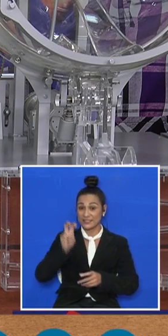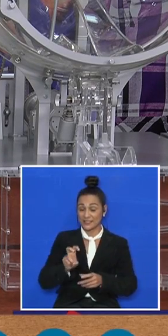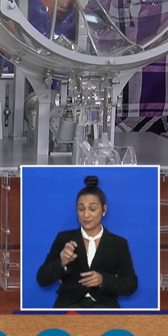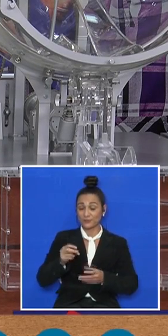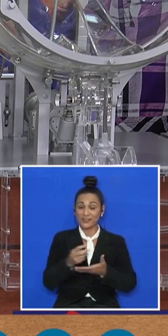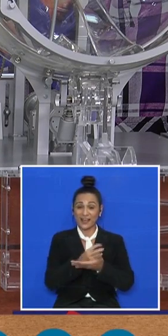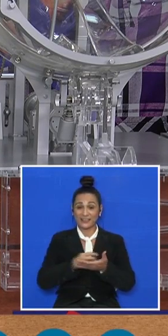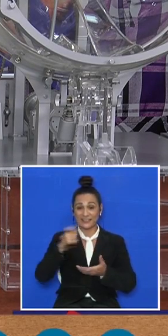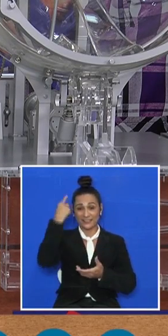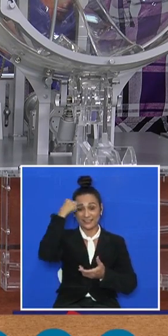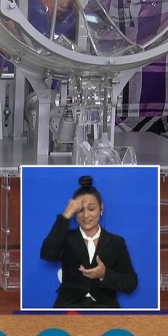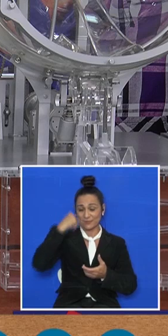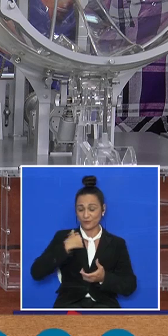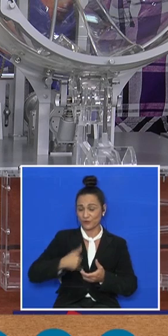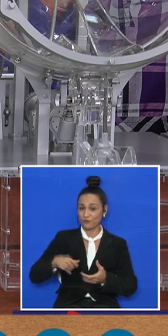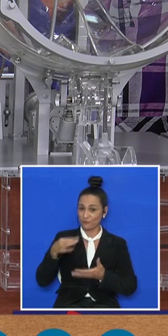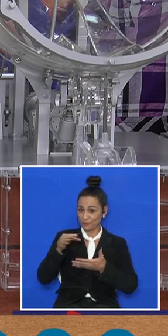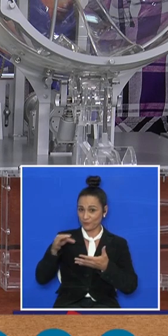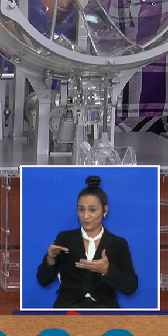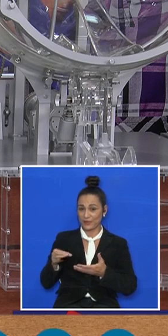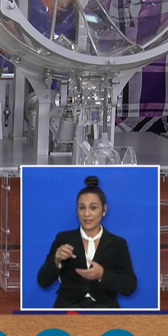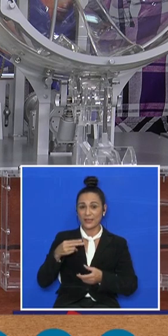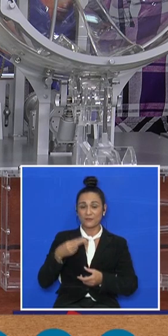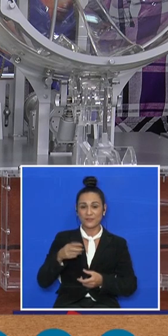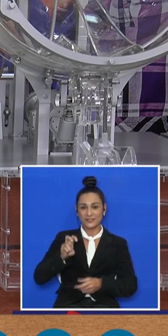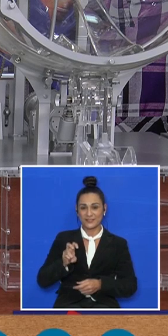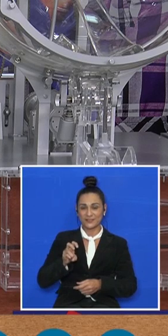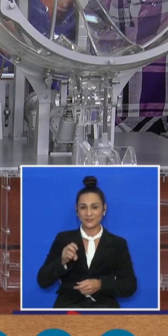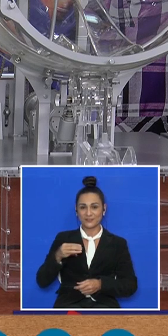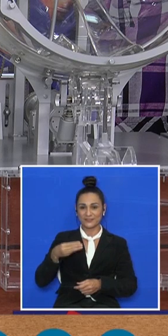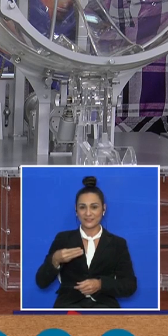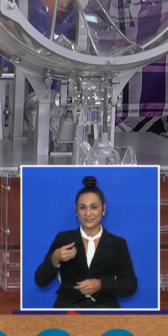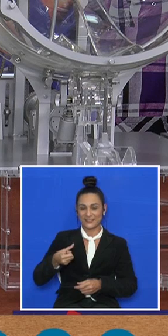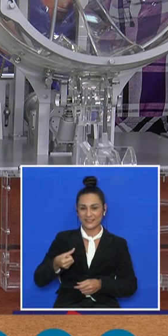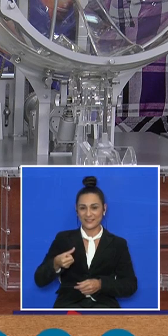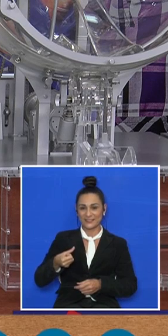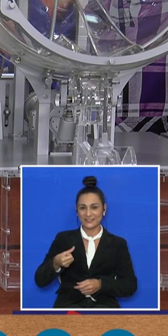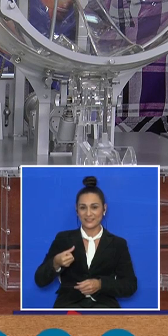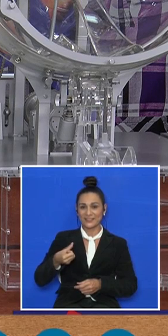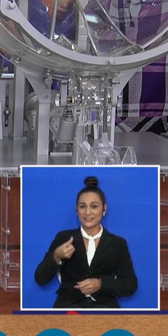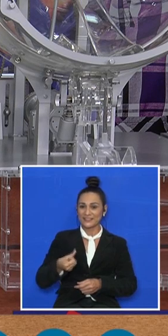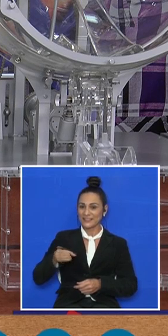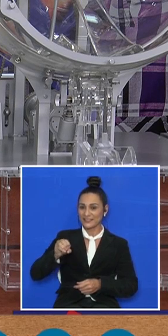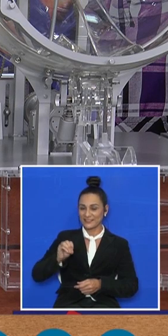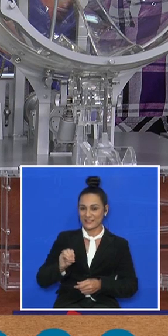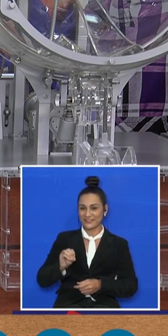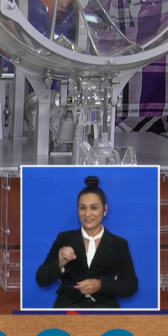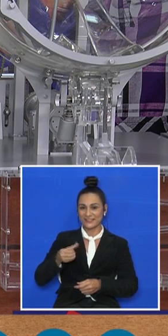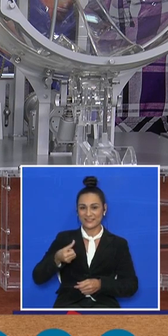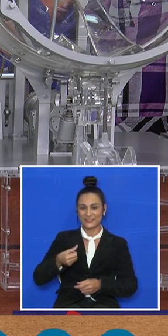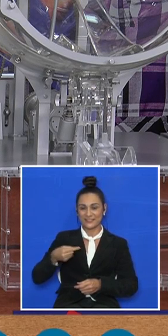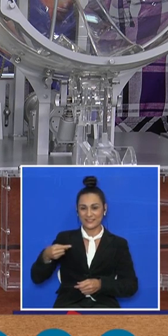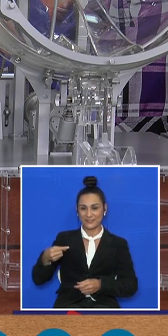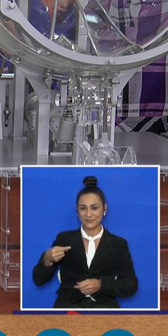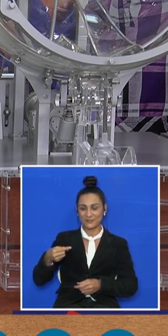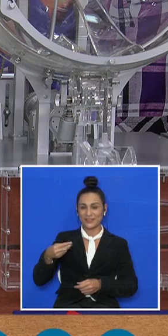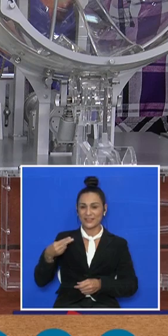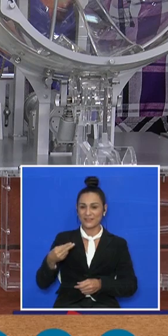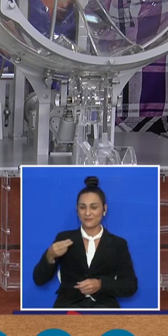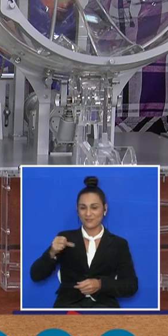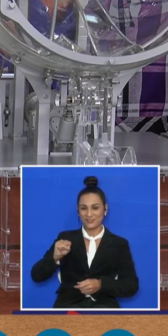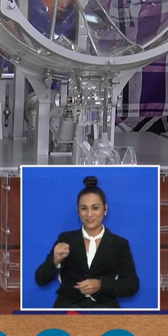da Quina de São João. Vamos conferir. 25, 36, 60, 61